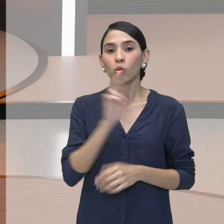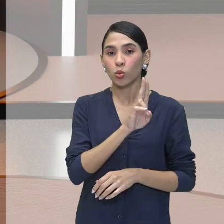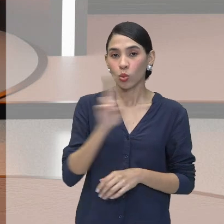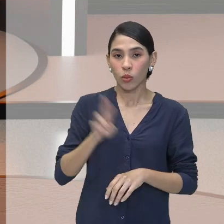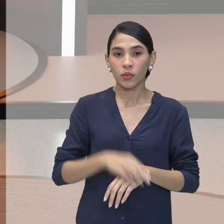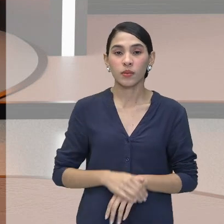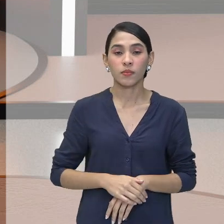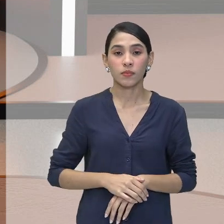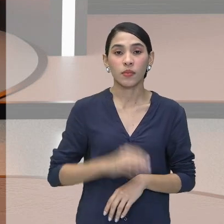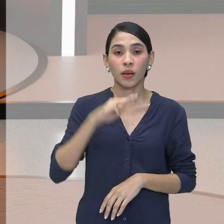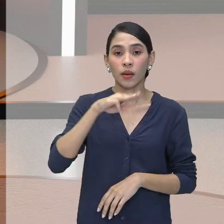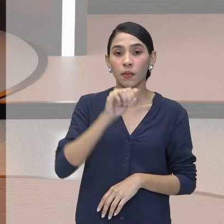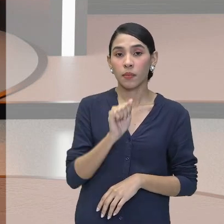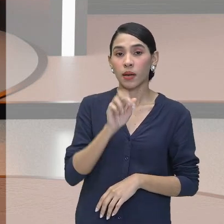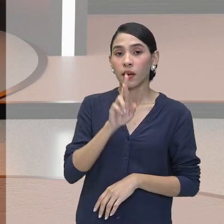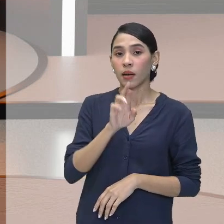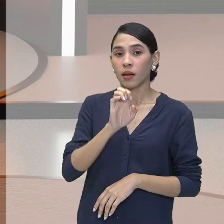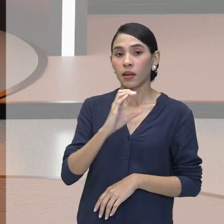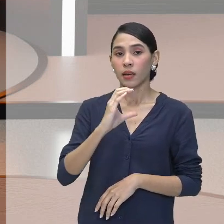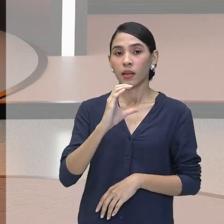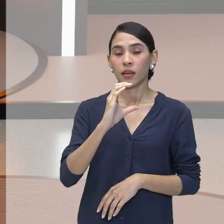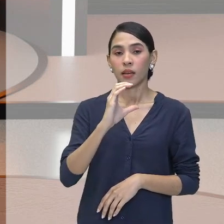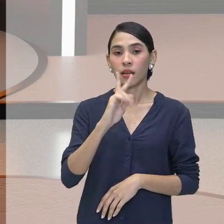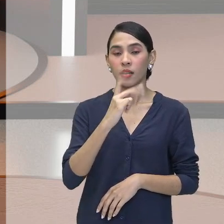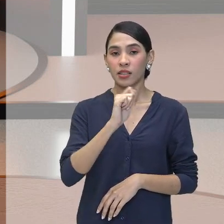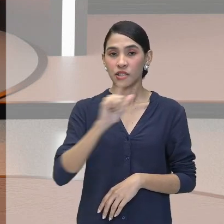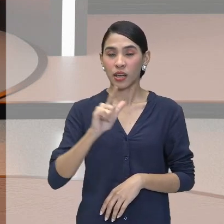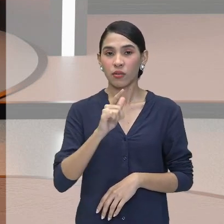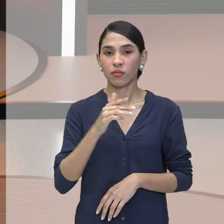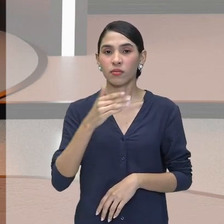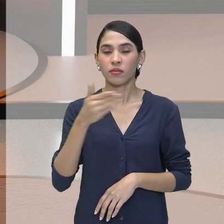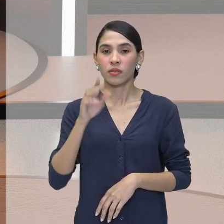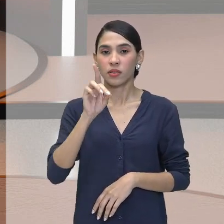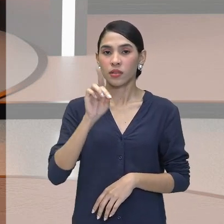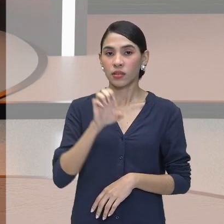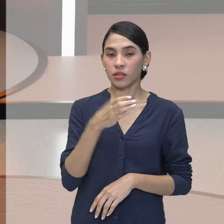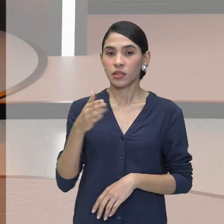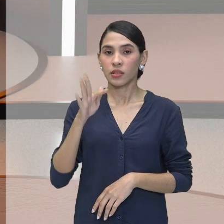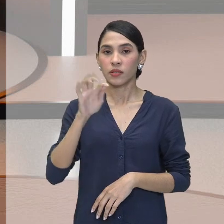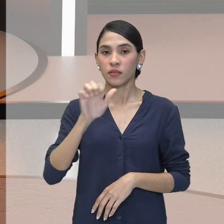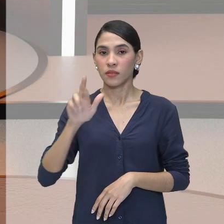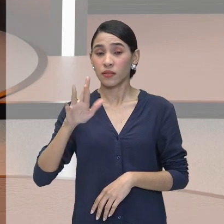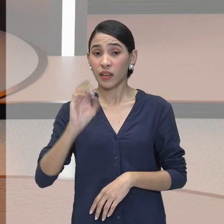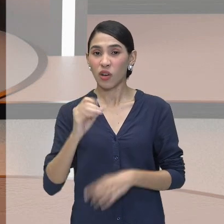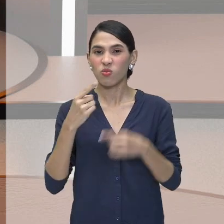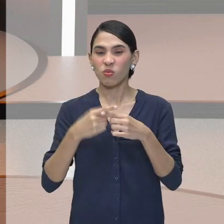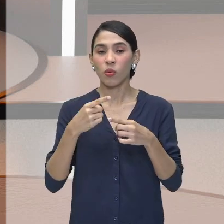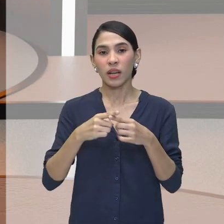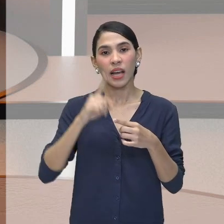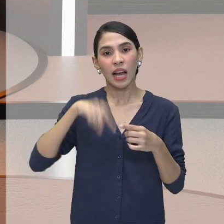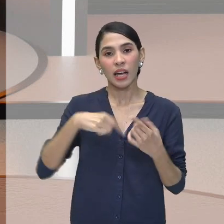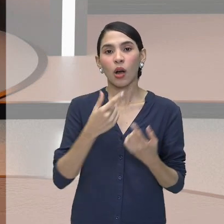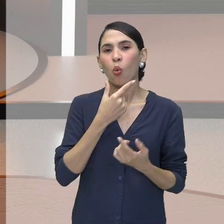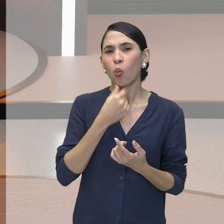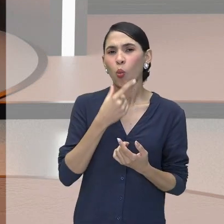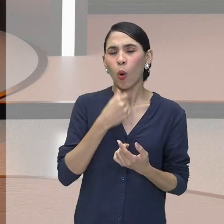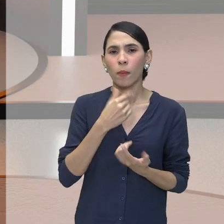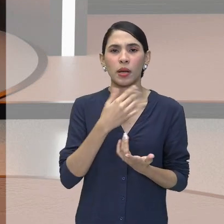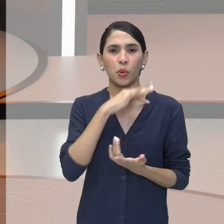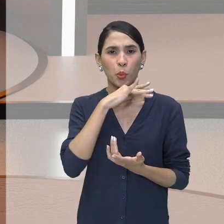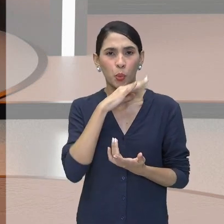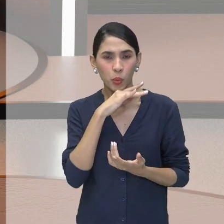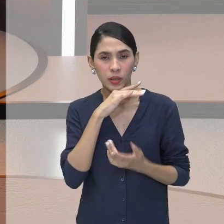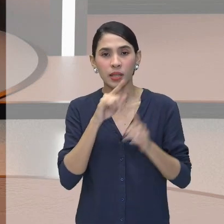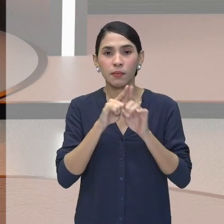de Marechal de Ferro por conta de como ele vai responder de forma dura, botando, né, de fato, ordem